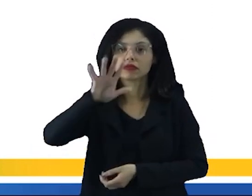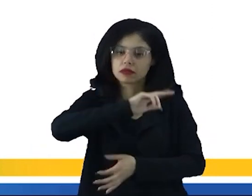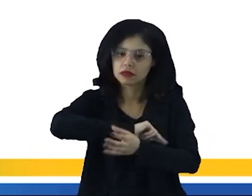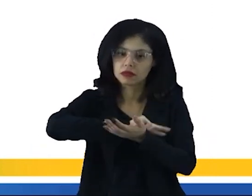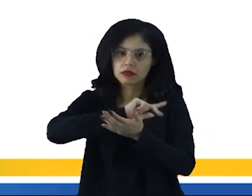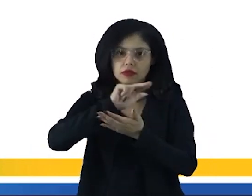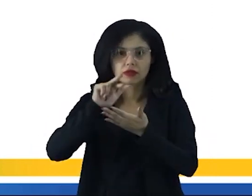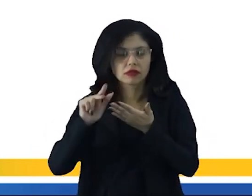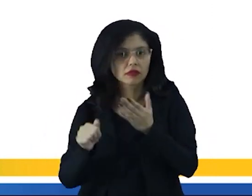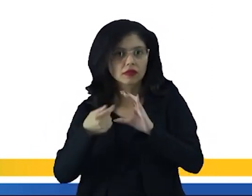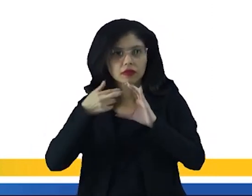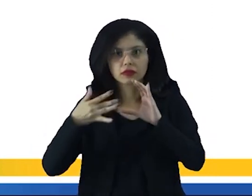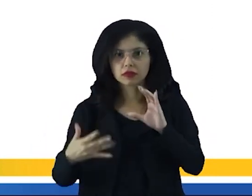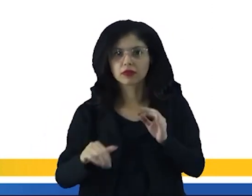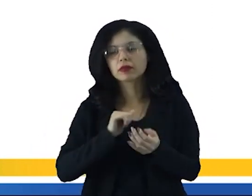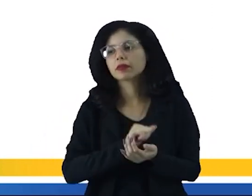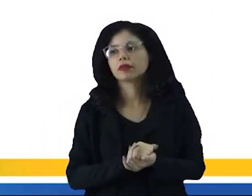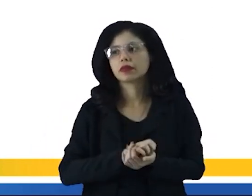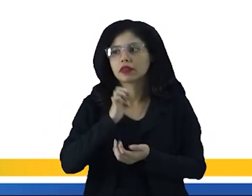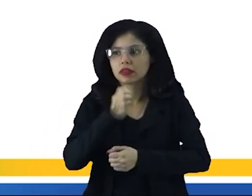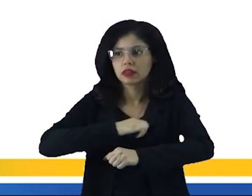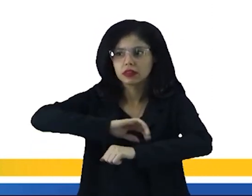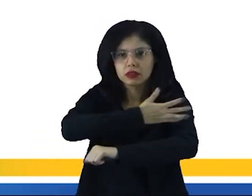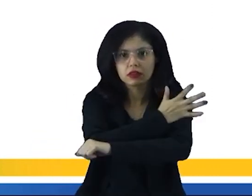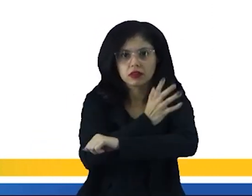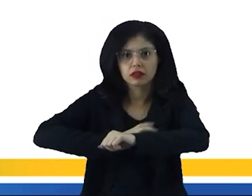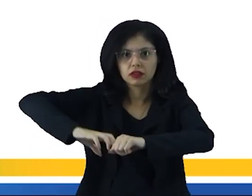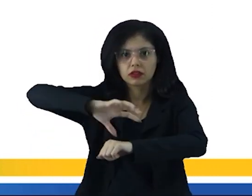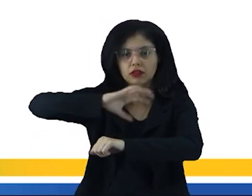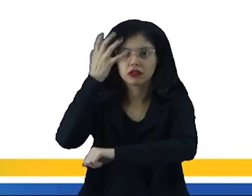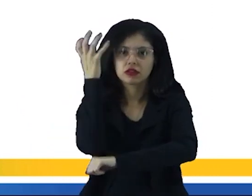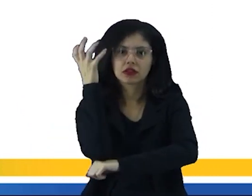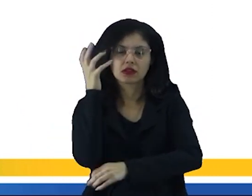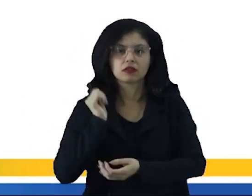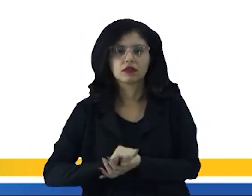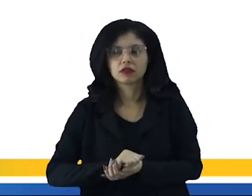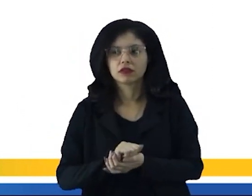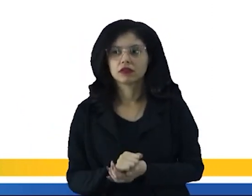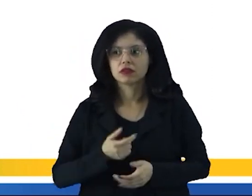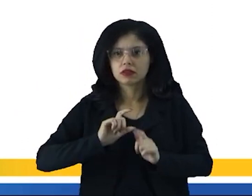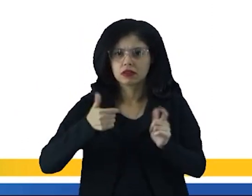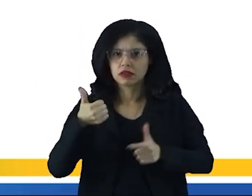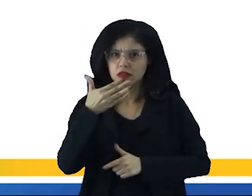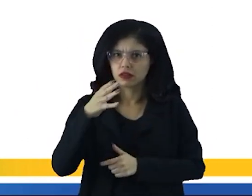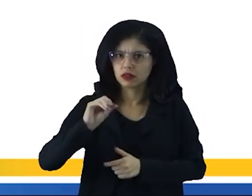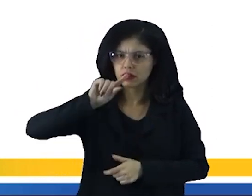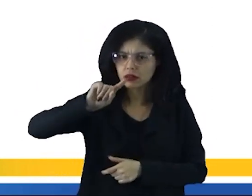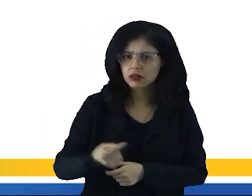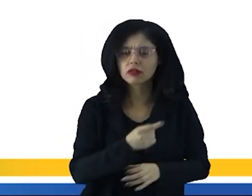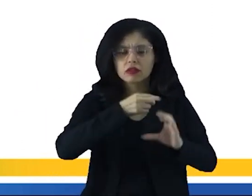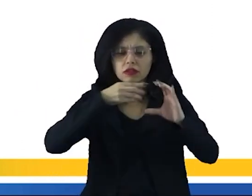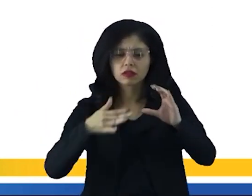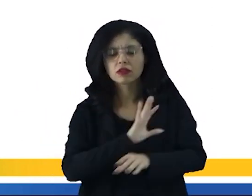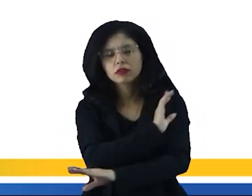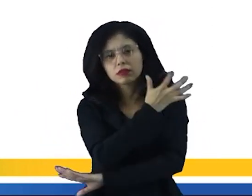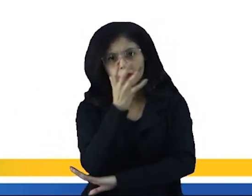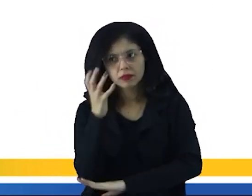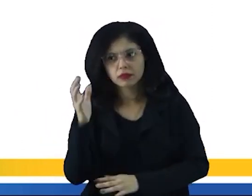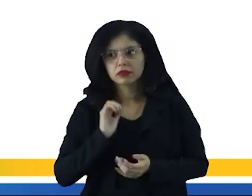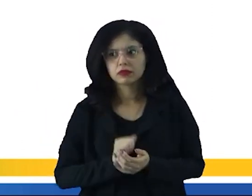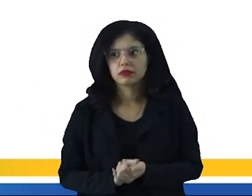com a presença de diversos ecossistemas, riquíssima em flora com mais de 10 mil espécies de plantas,